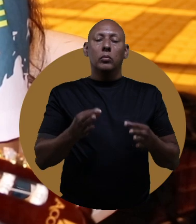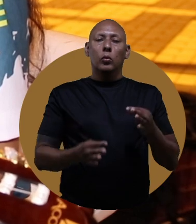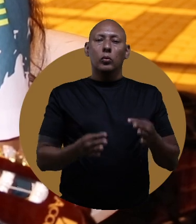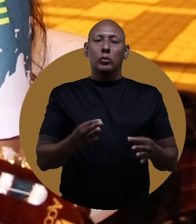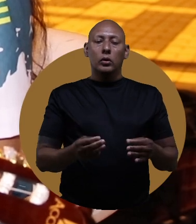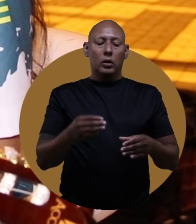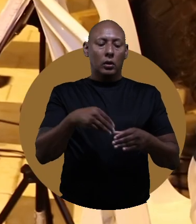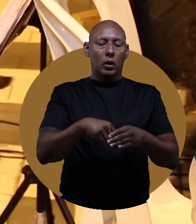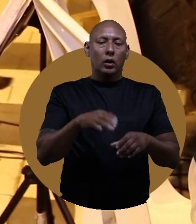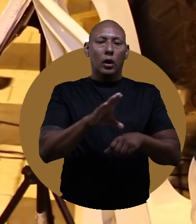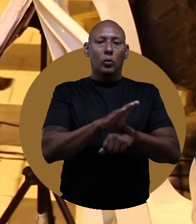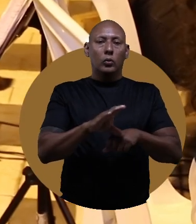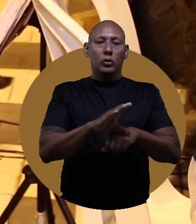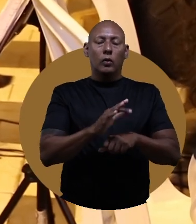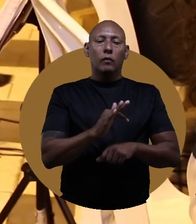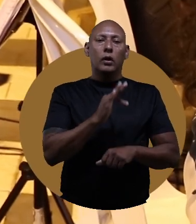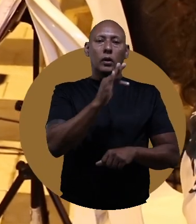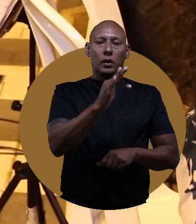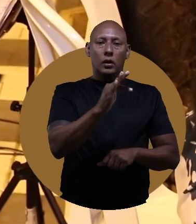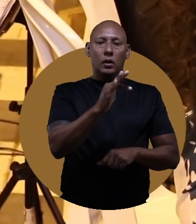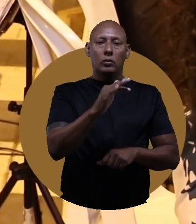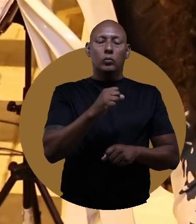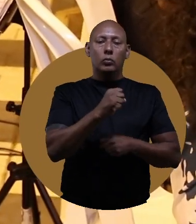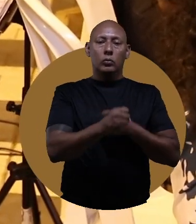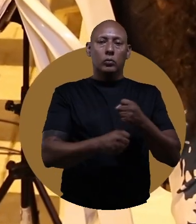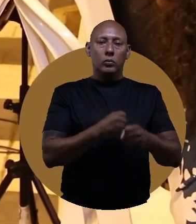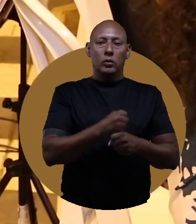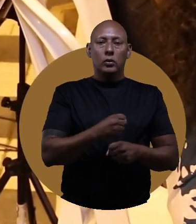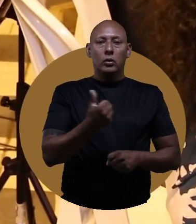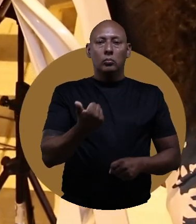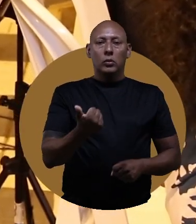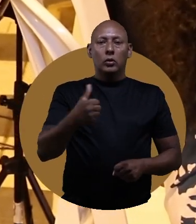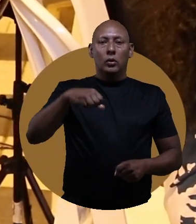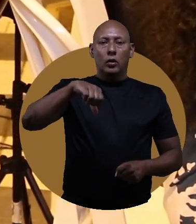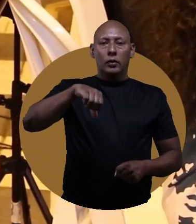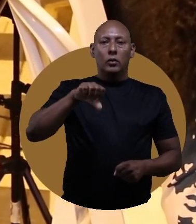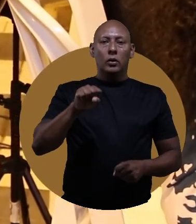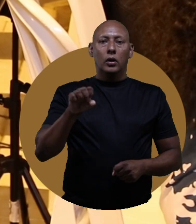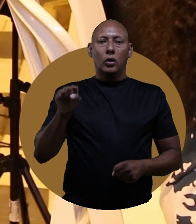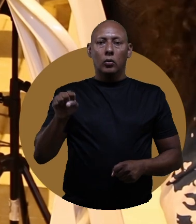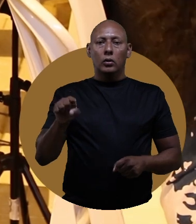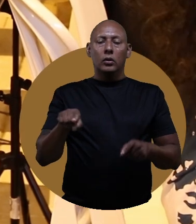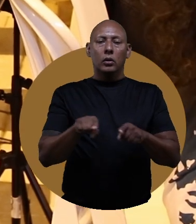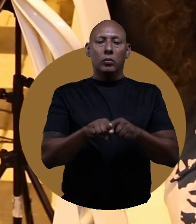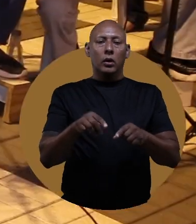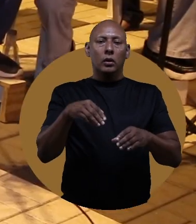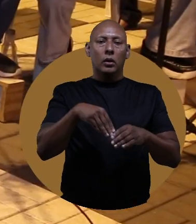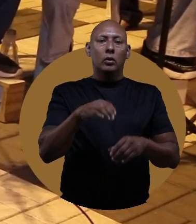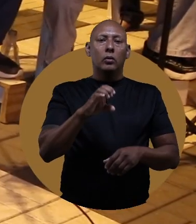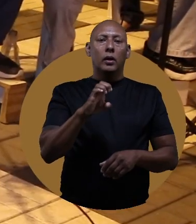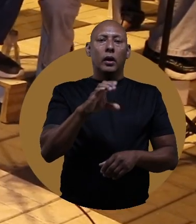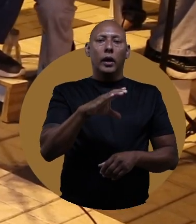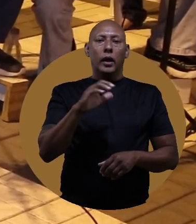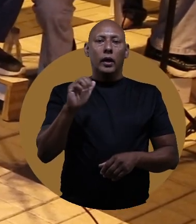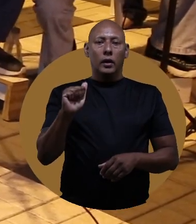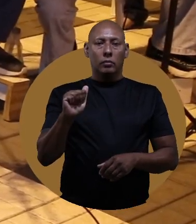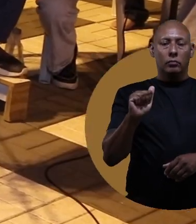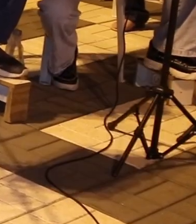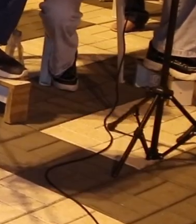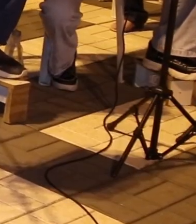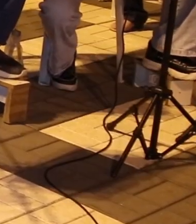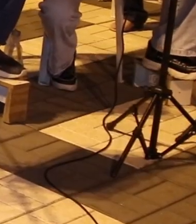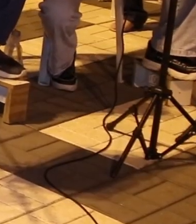direitos inscritos na Constituição Federal de 1988 e no Estatuto da Criança e do